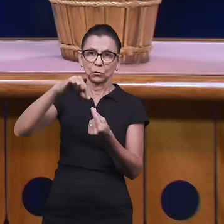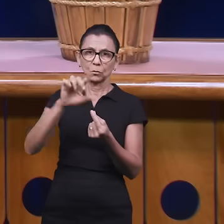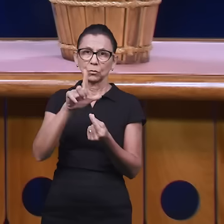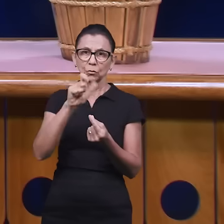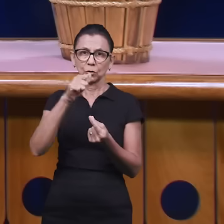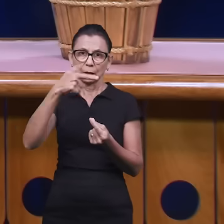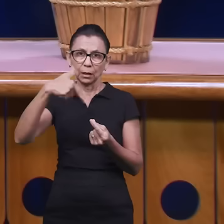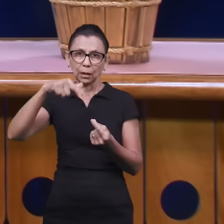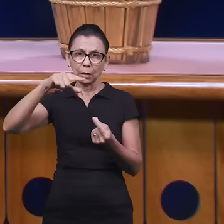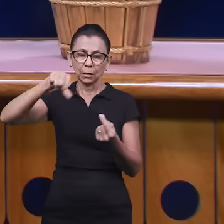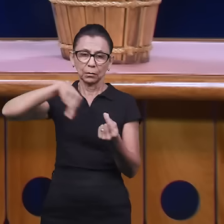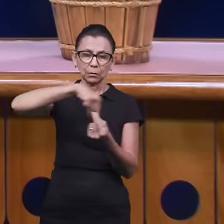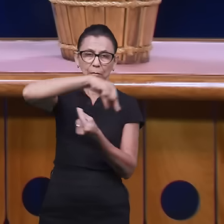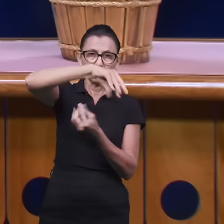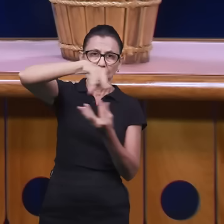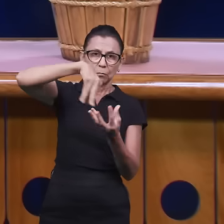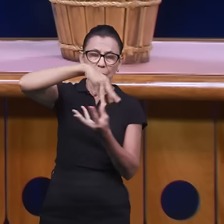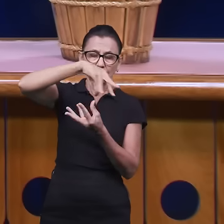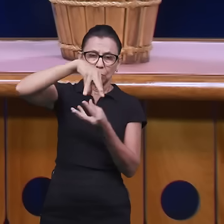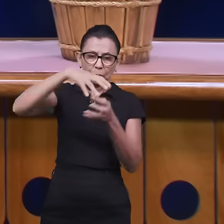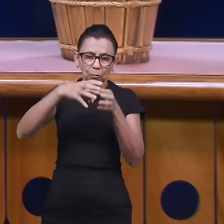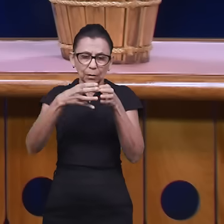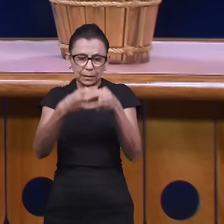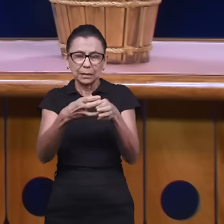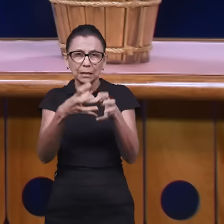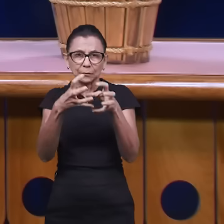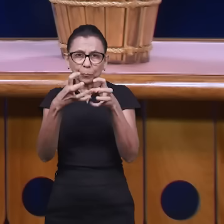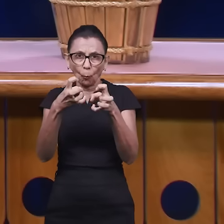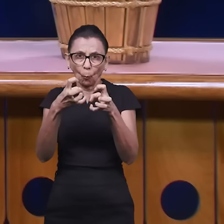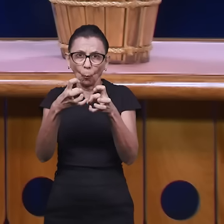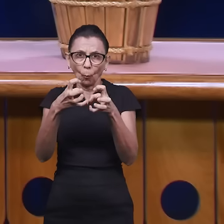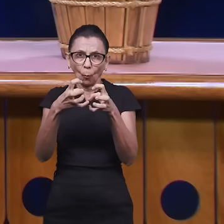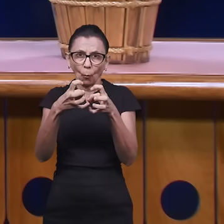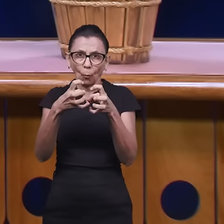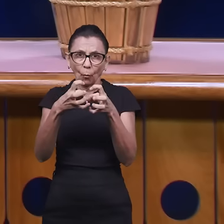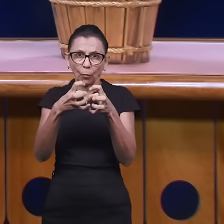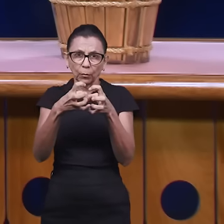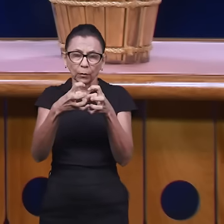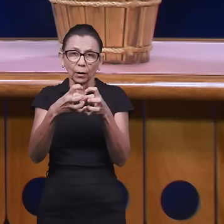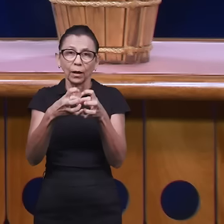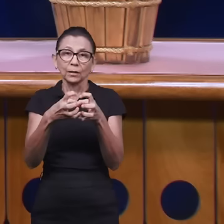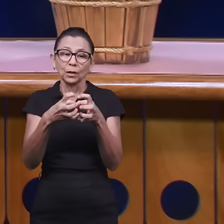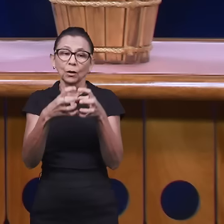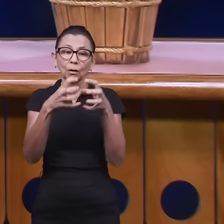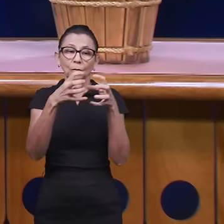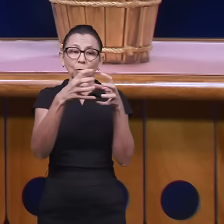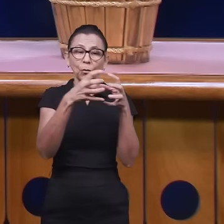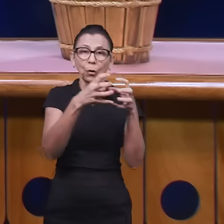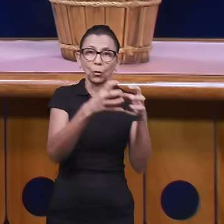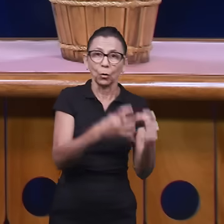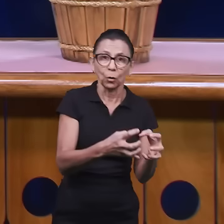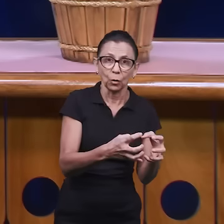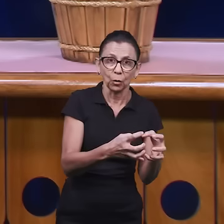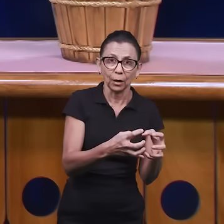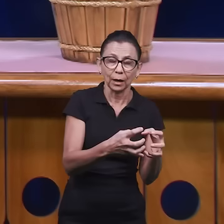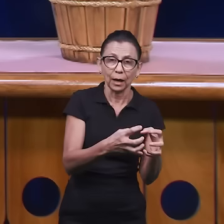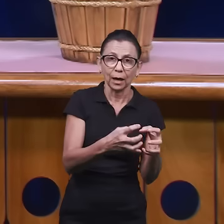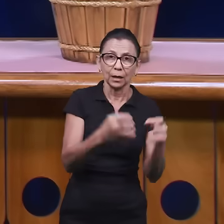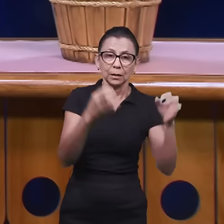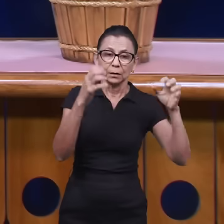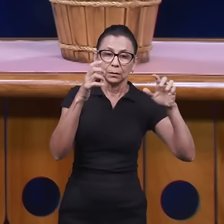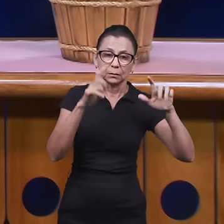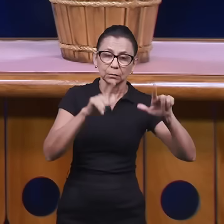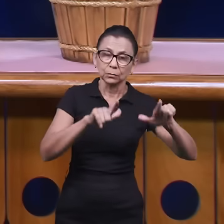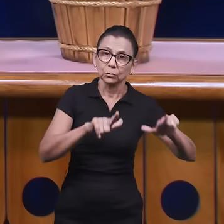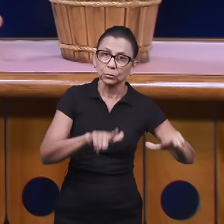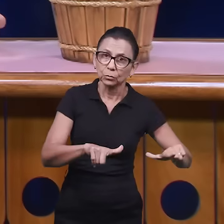de lã. Eu vou pegar esse velo seco, eu vou colocar na eira. Então, eira